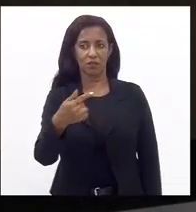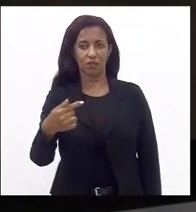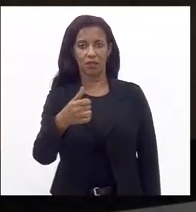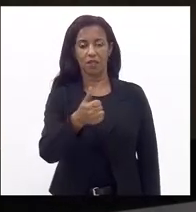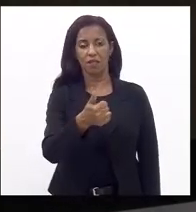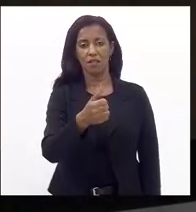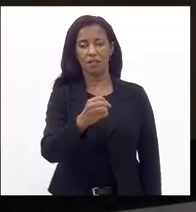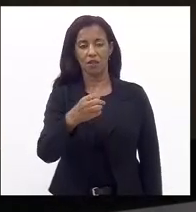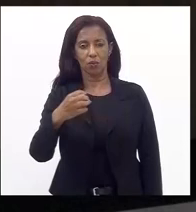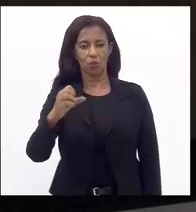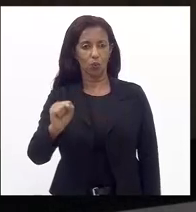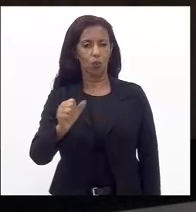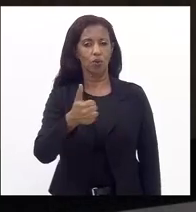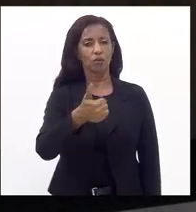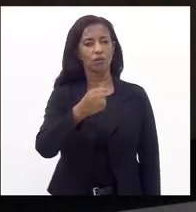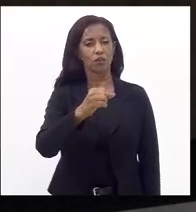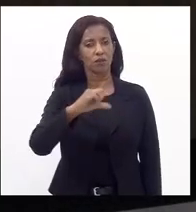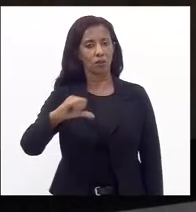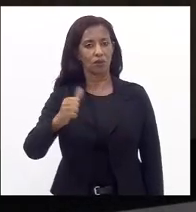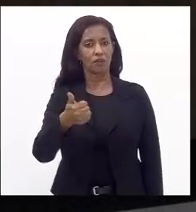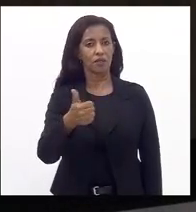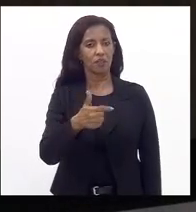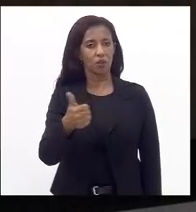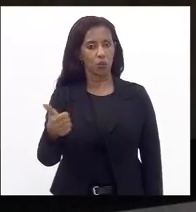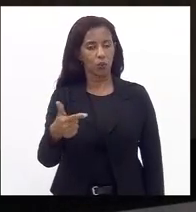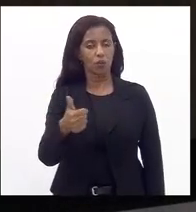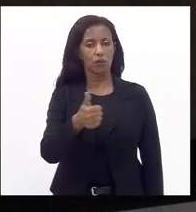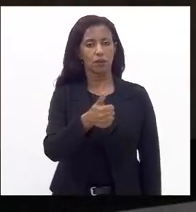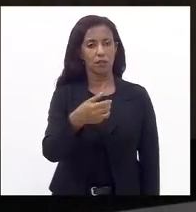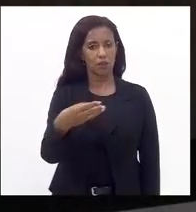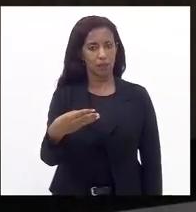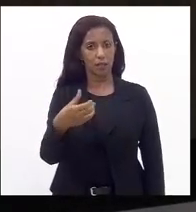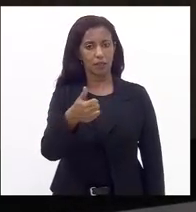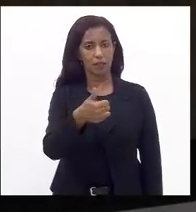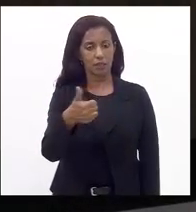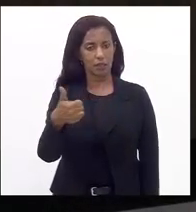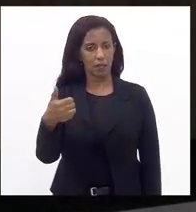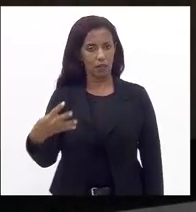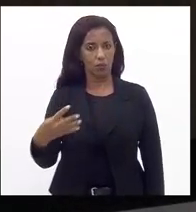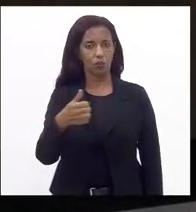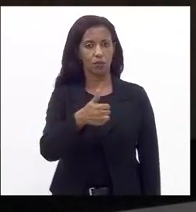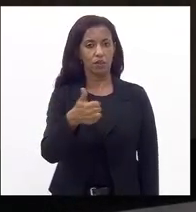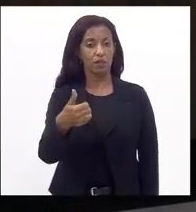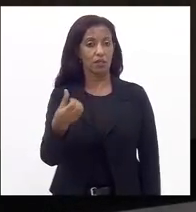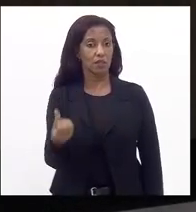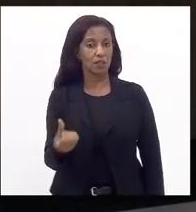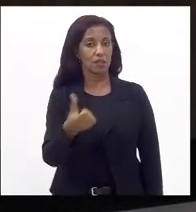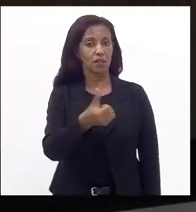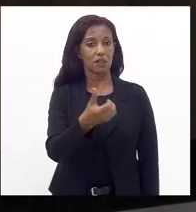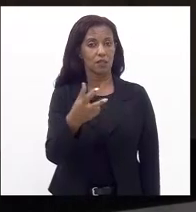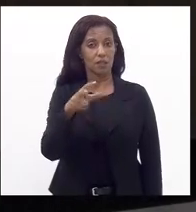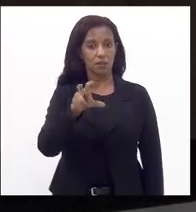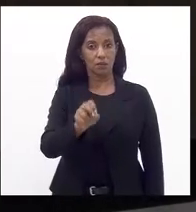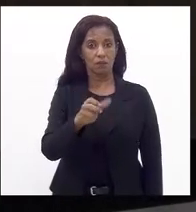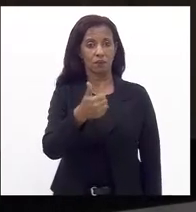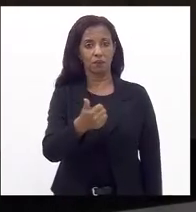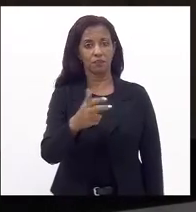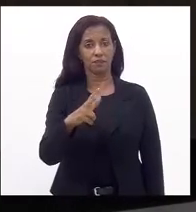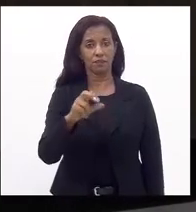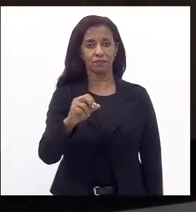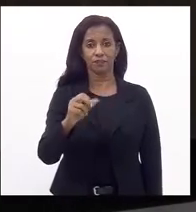68 69 mil 7213 314/316 150